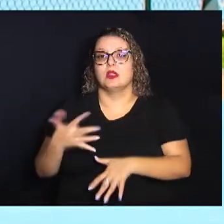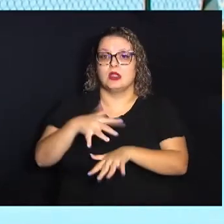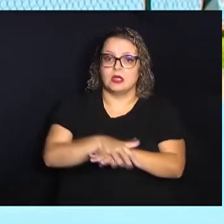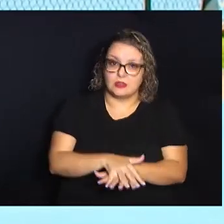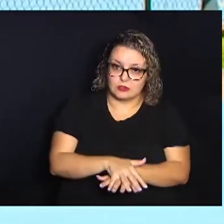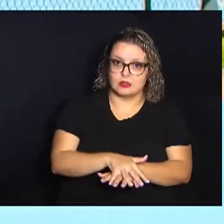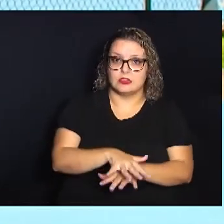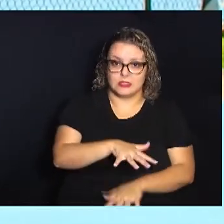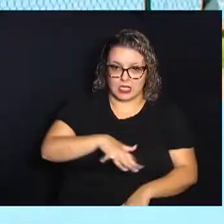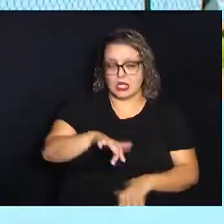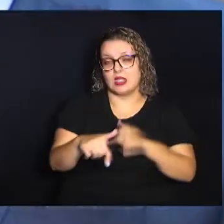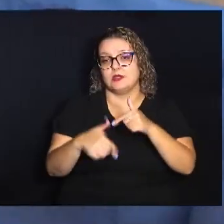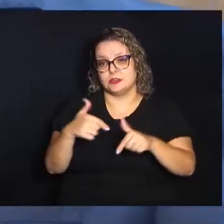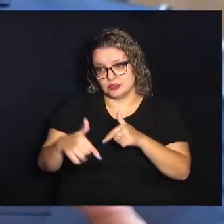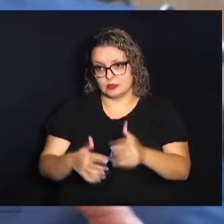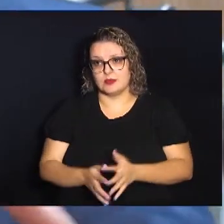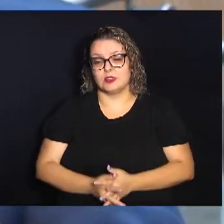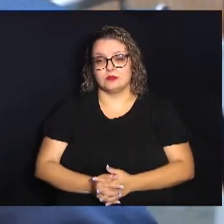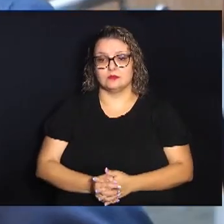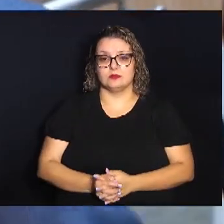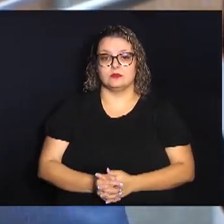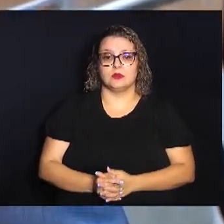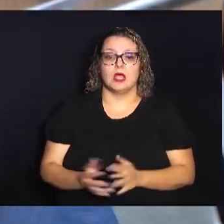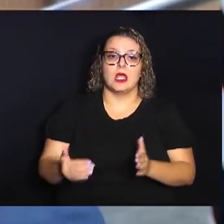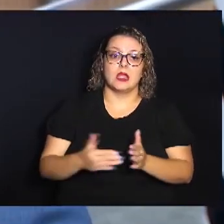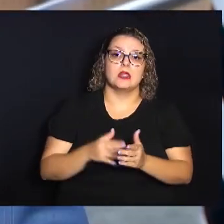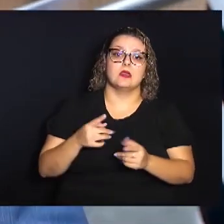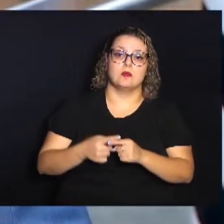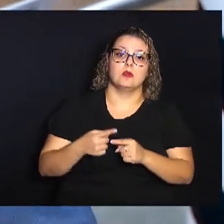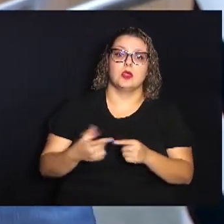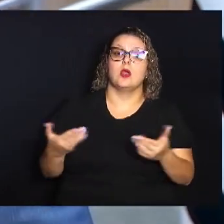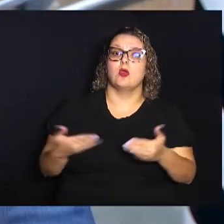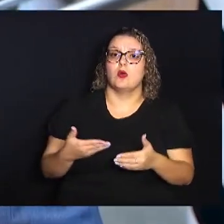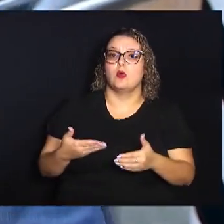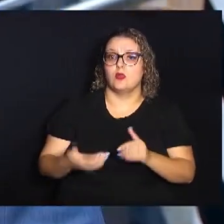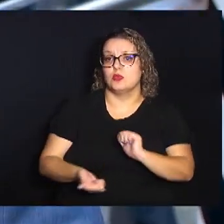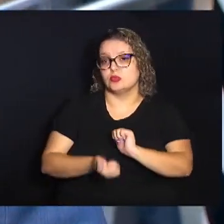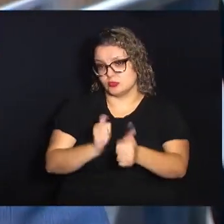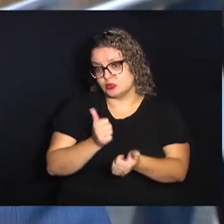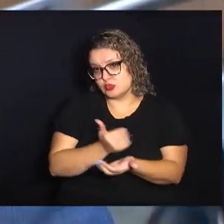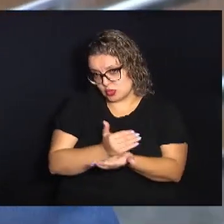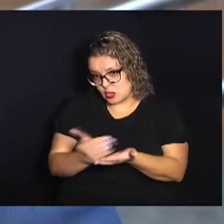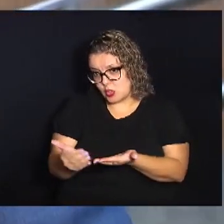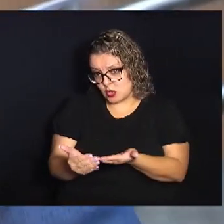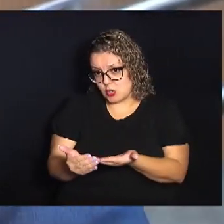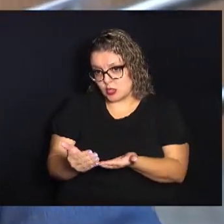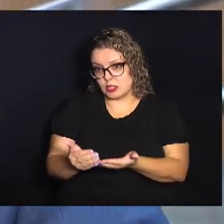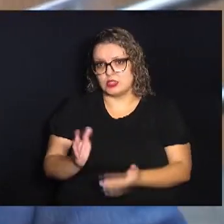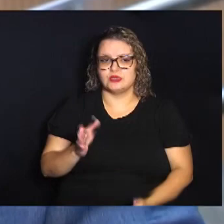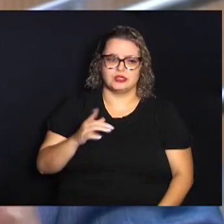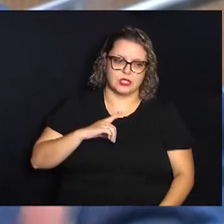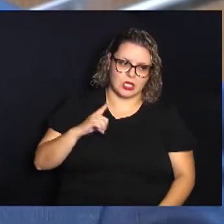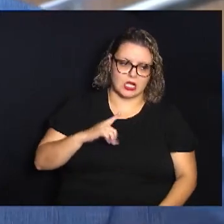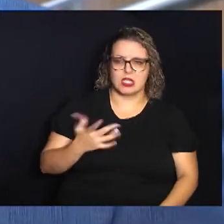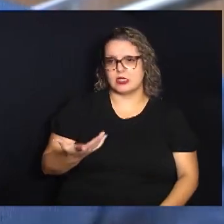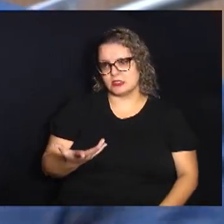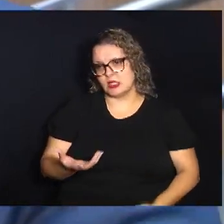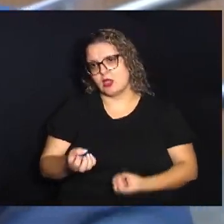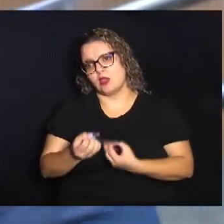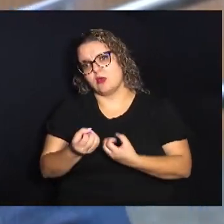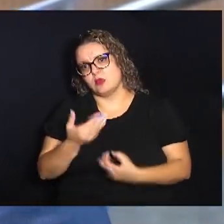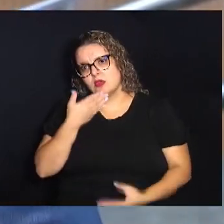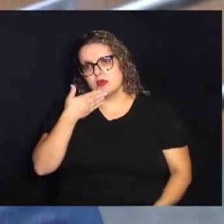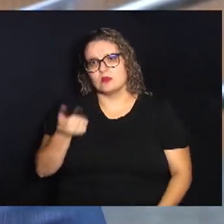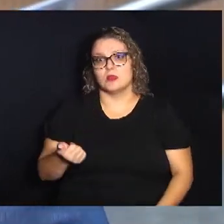no mercado de trabalho. Até porque hoje os atletas que começam hoje já têm uma informação melhor,